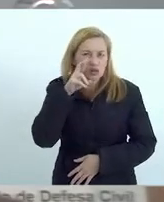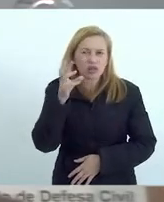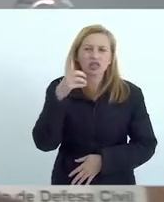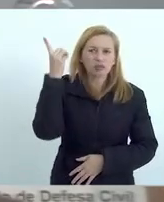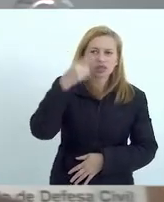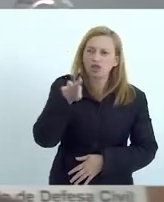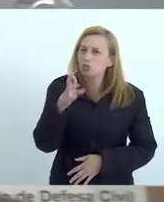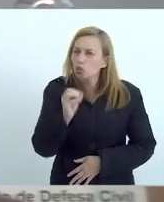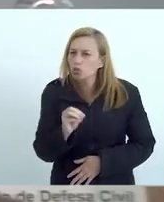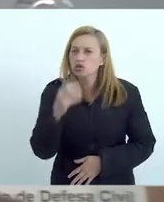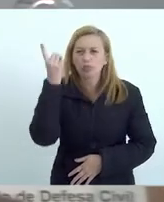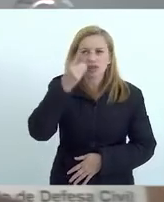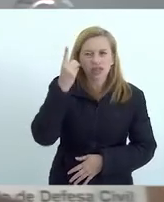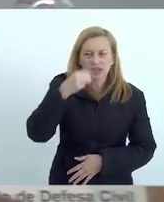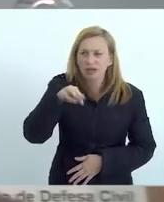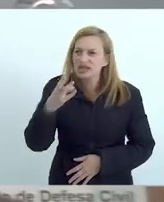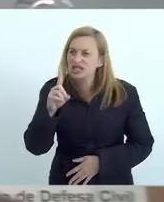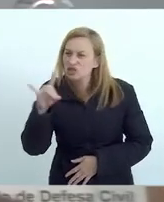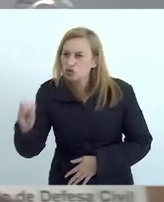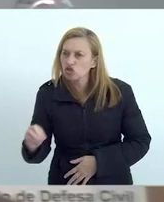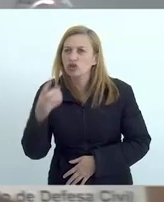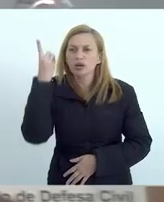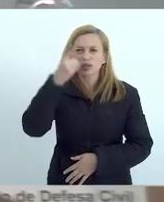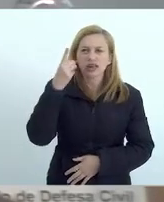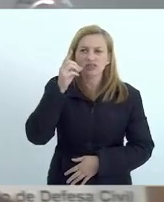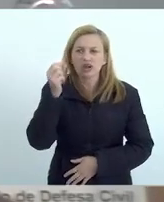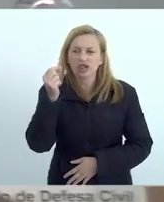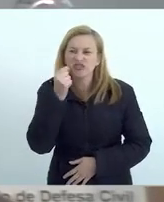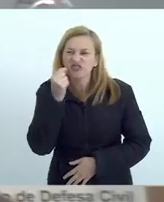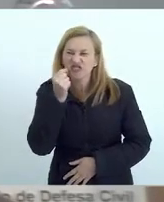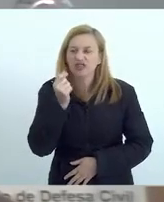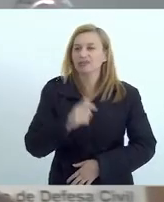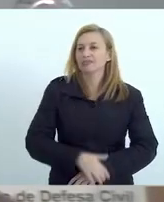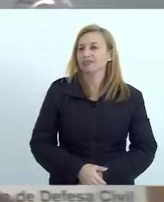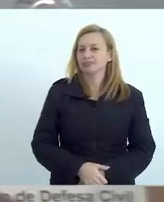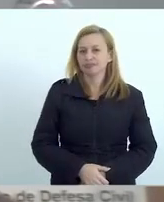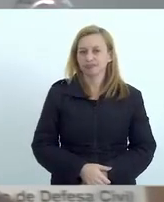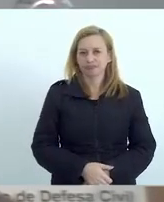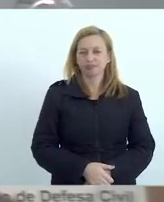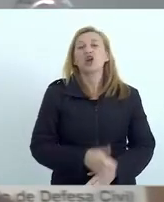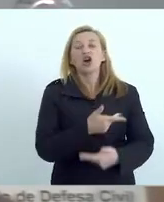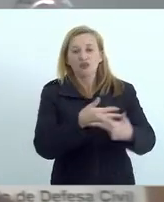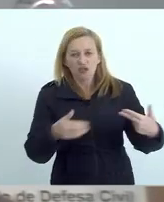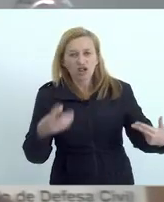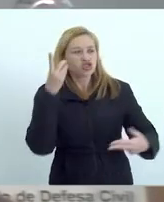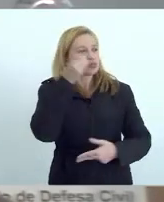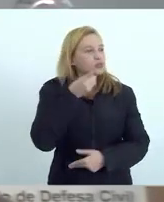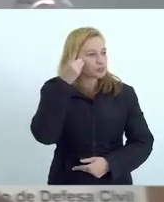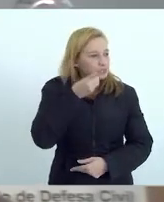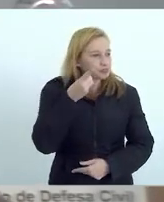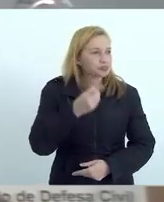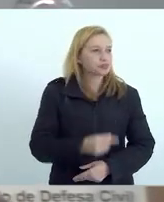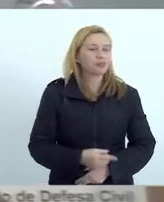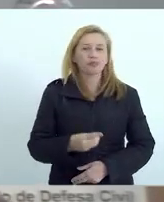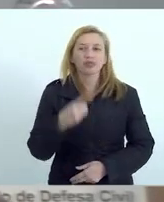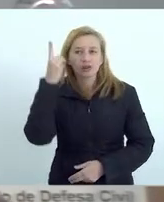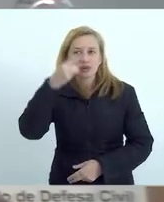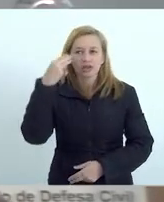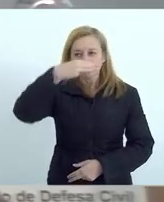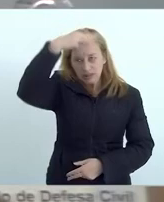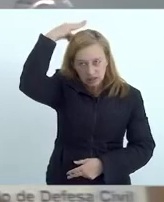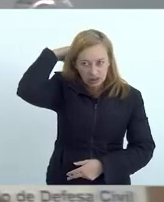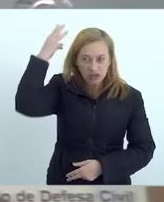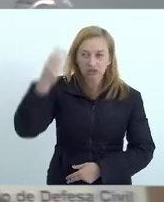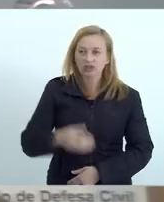Deputado Bruno dauaire Deputado Marcelo do seu Dino Deputado Ratinho em vários deputados deputados Márcio